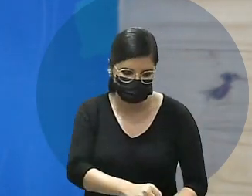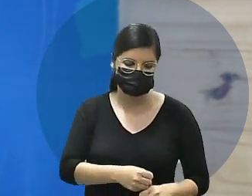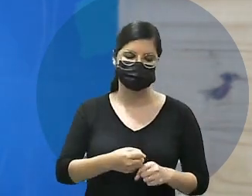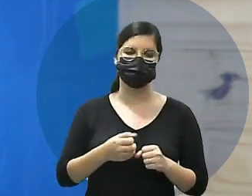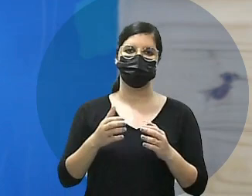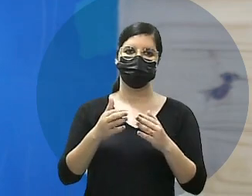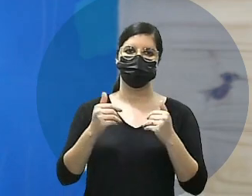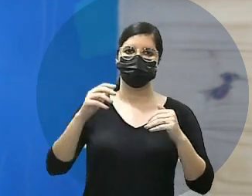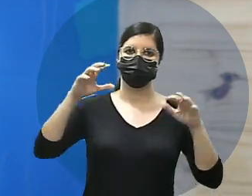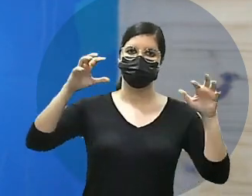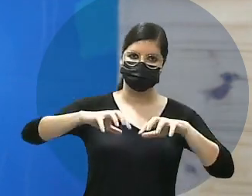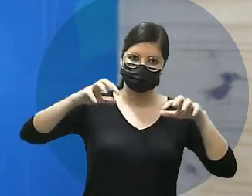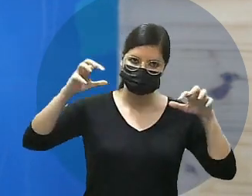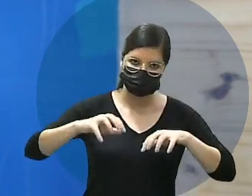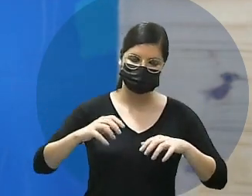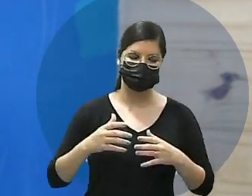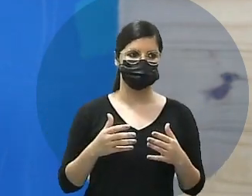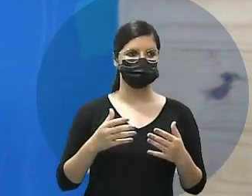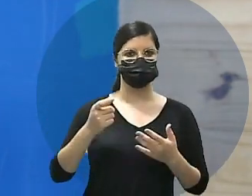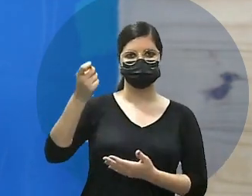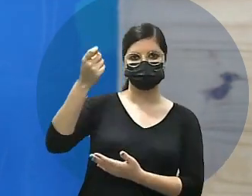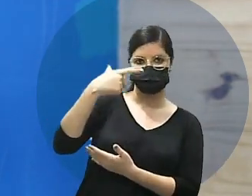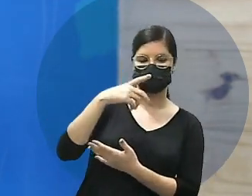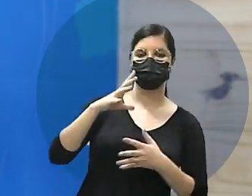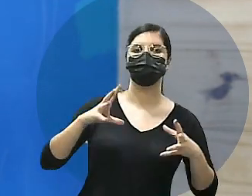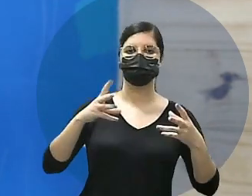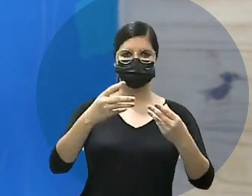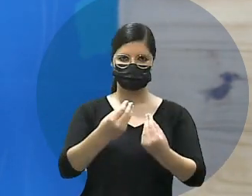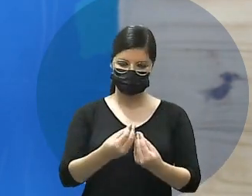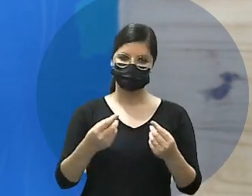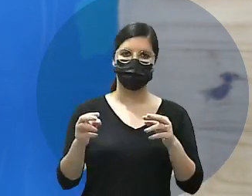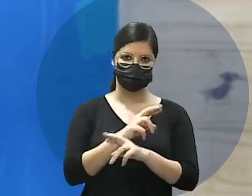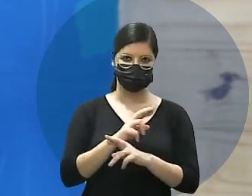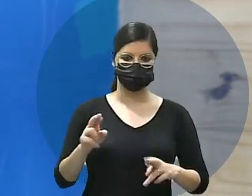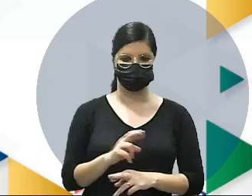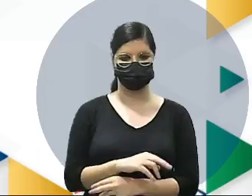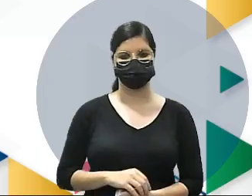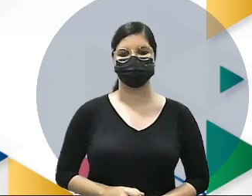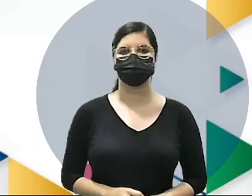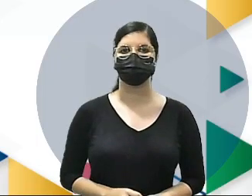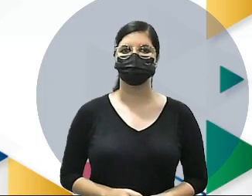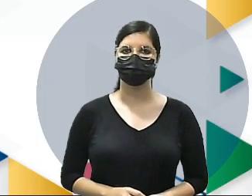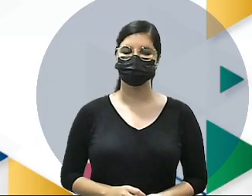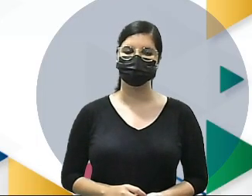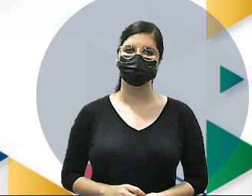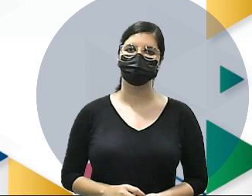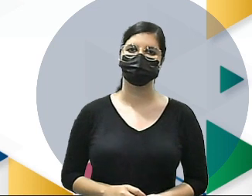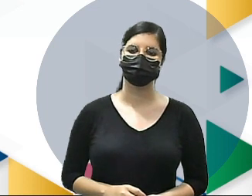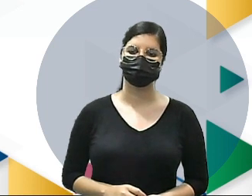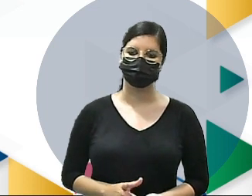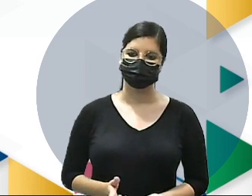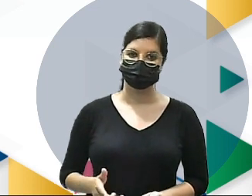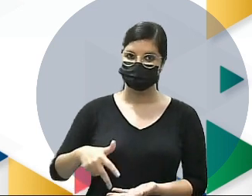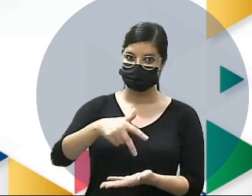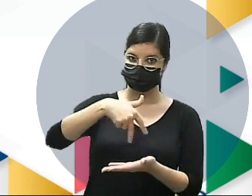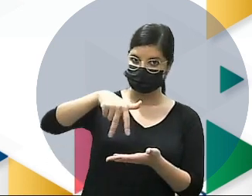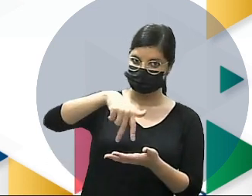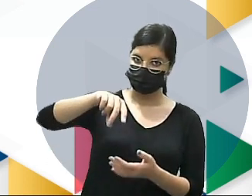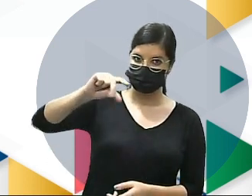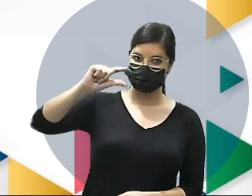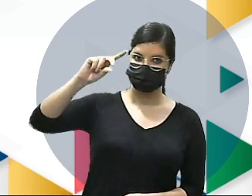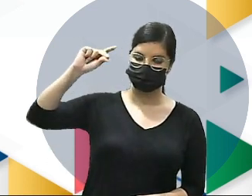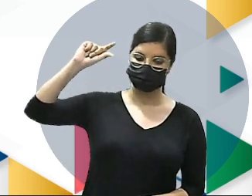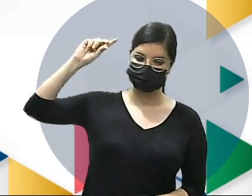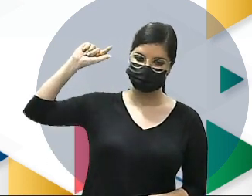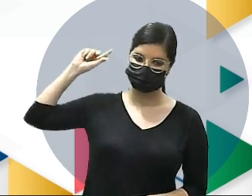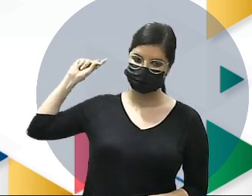pedir chuva o sol também então tu não tava em relação relacionado a isso e ainda falando da dança primitiva